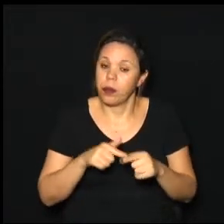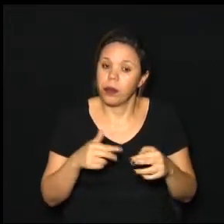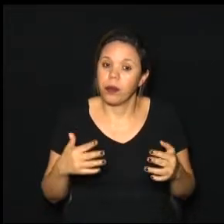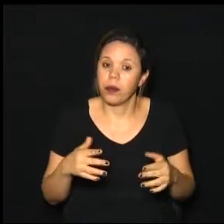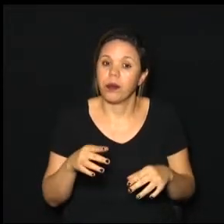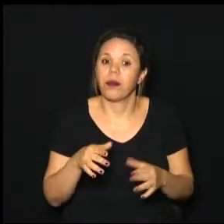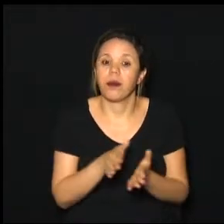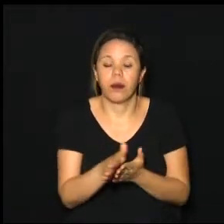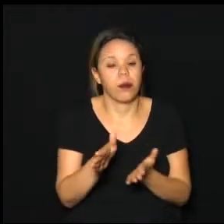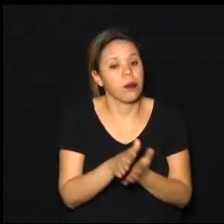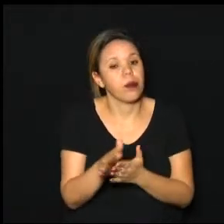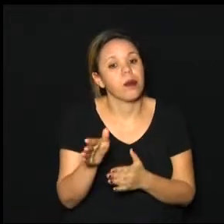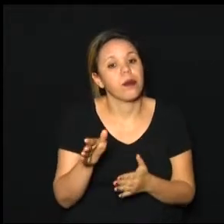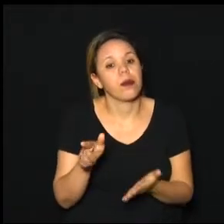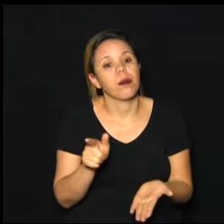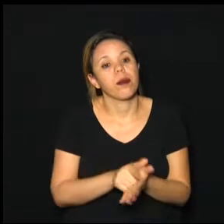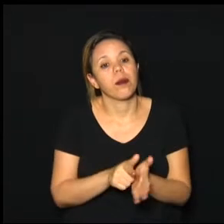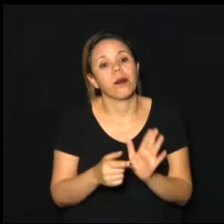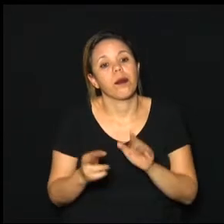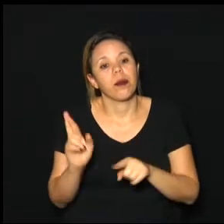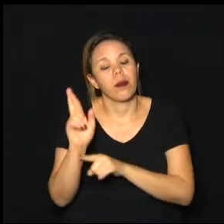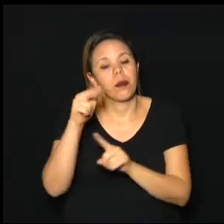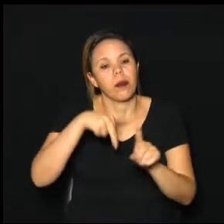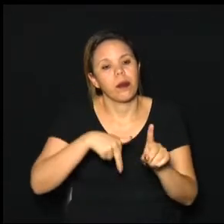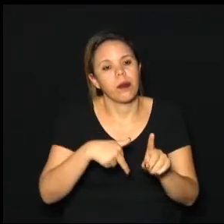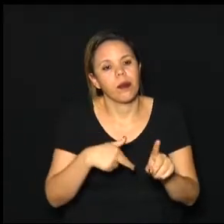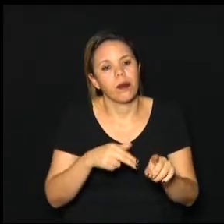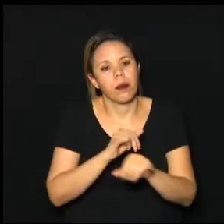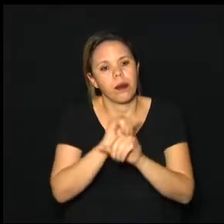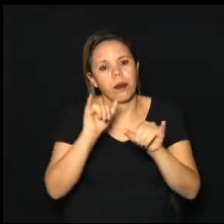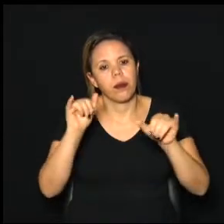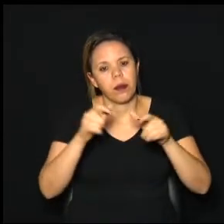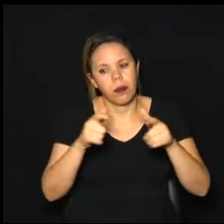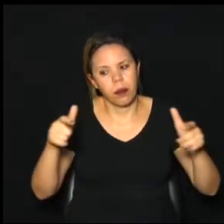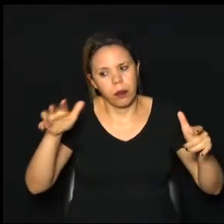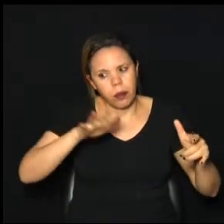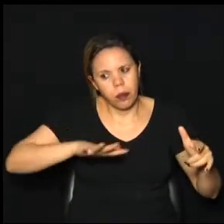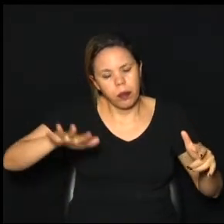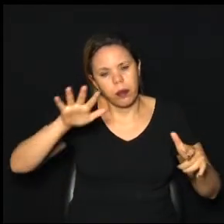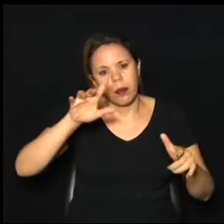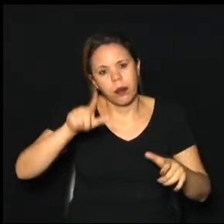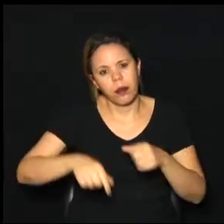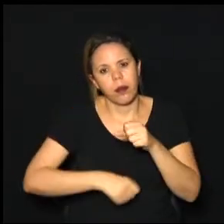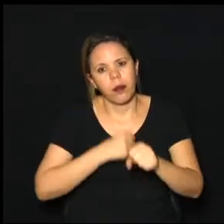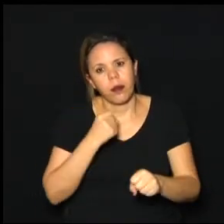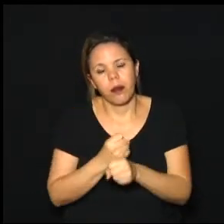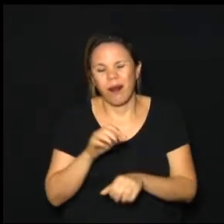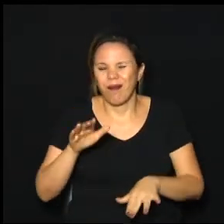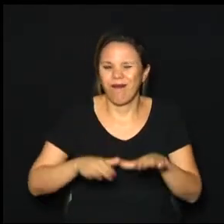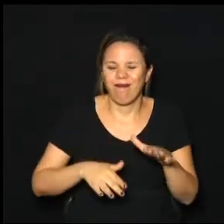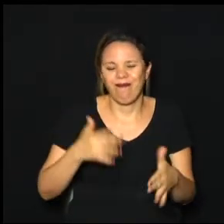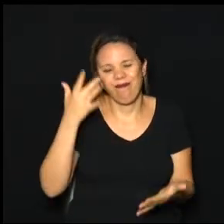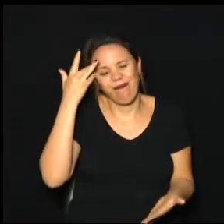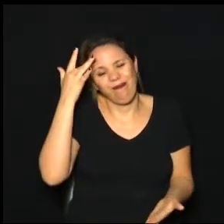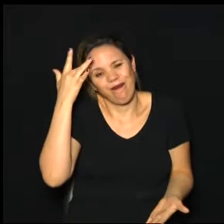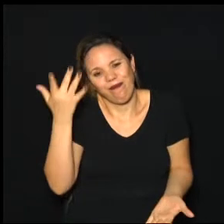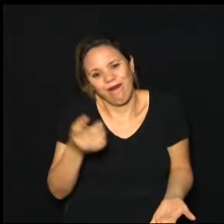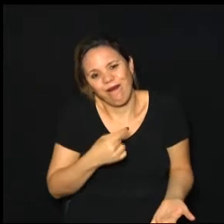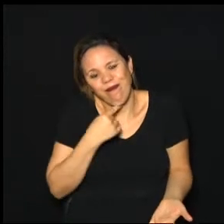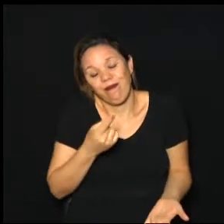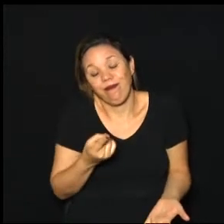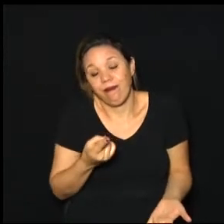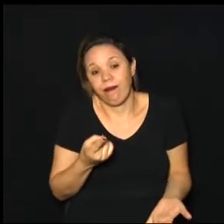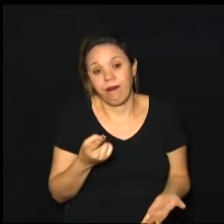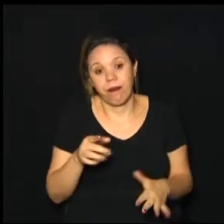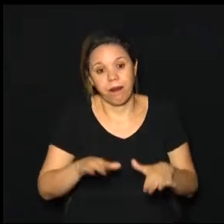gráficos, eles representam grande parte das campanhas eleitorais. Esse ano ainda é uma incógnita, né, na medida em que